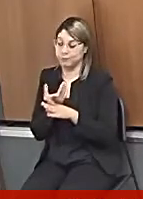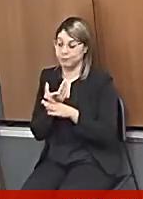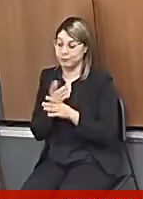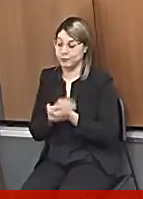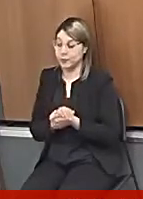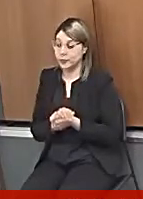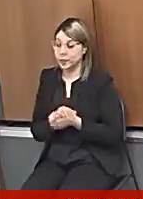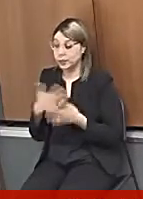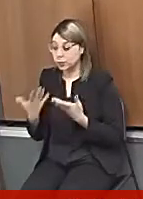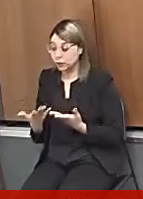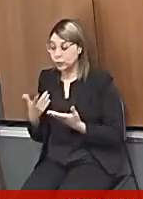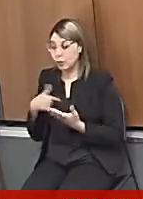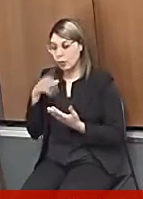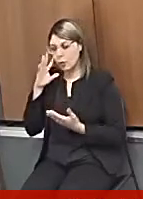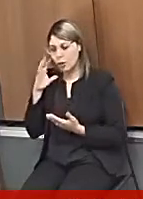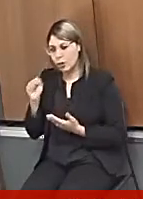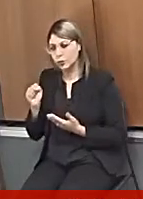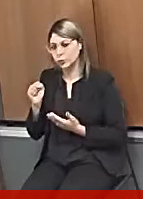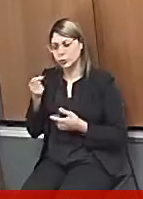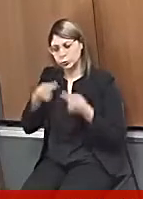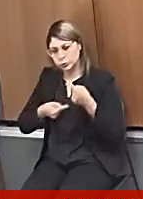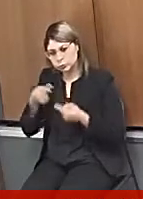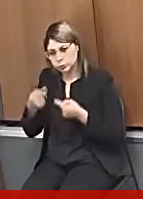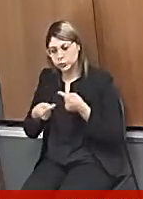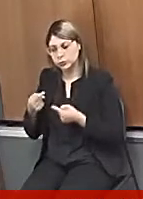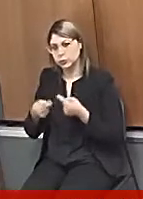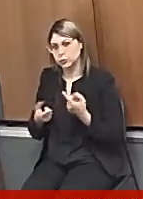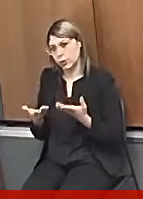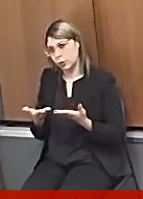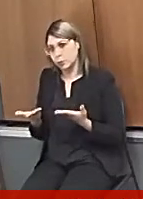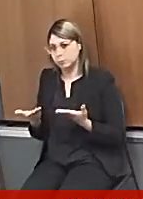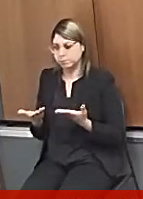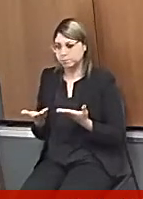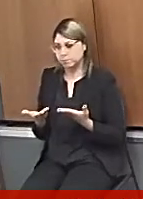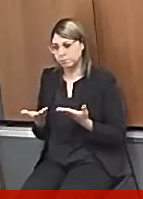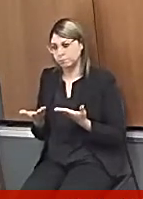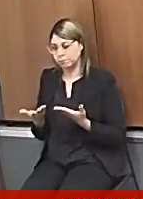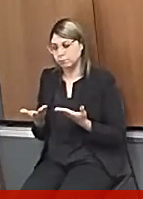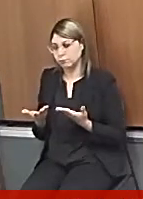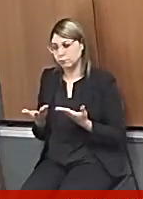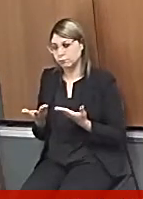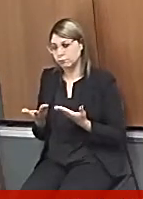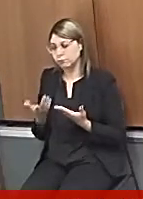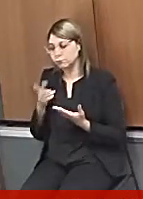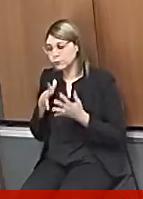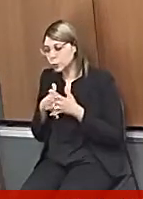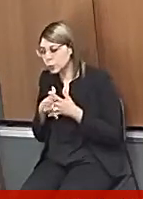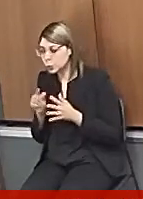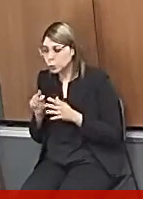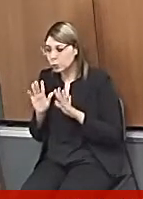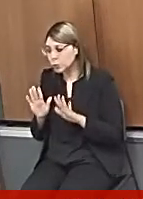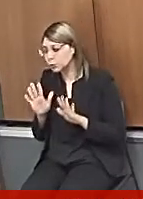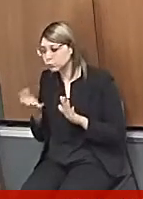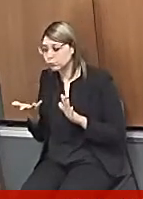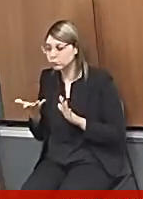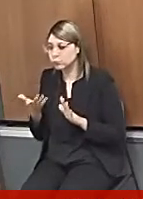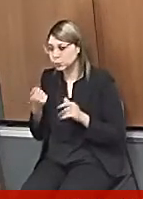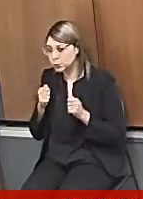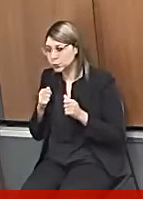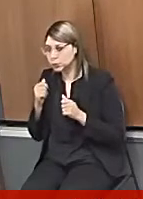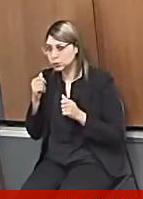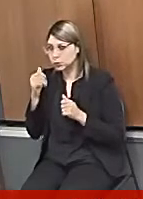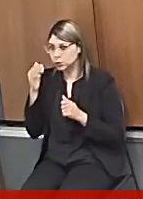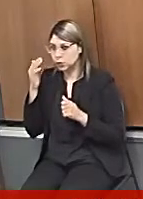mas de qualquer forma eu acho que é uma discussão é que vai trazer alguma complexidade que precisa também ter esse amadurecimento